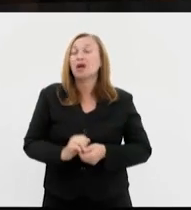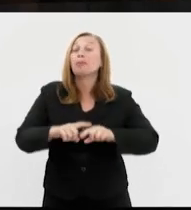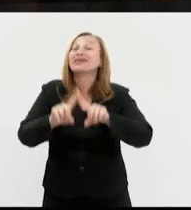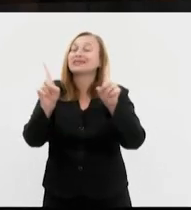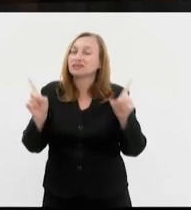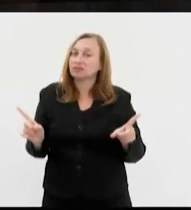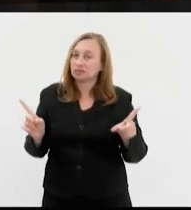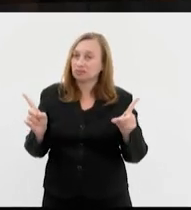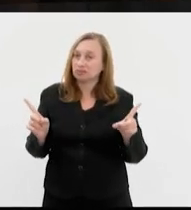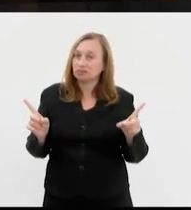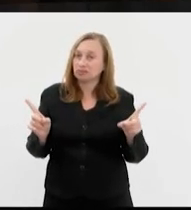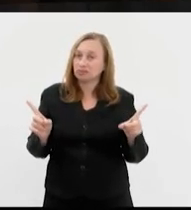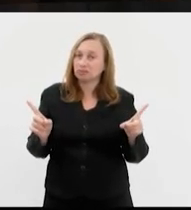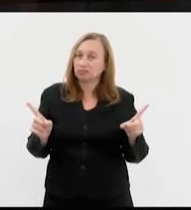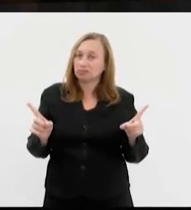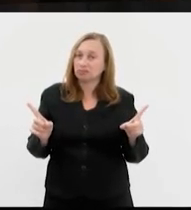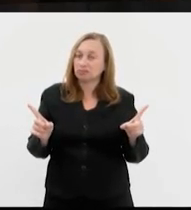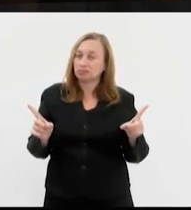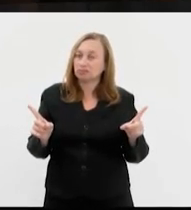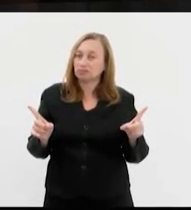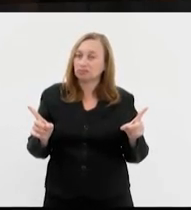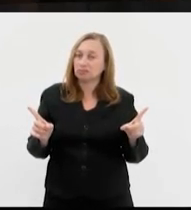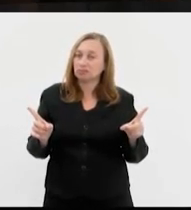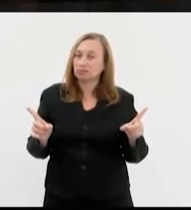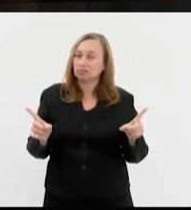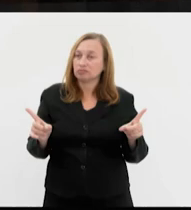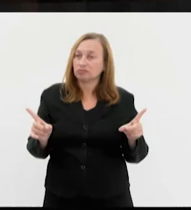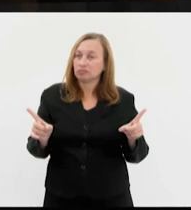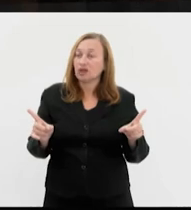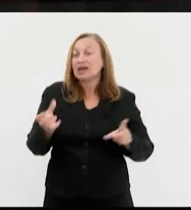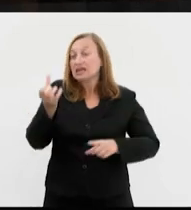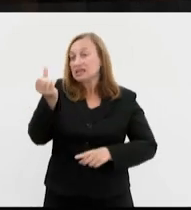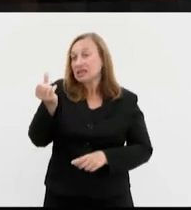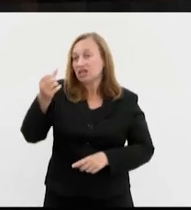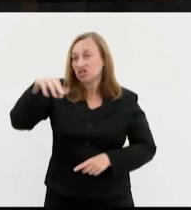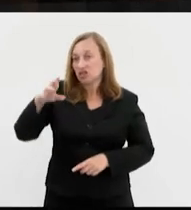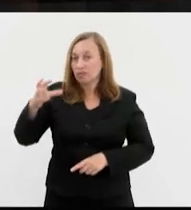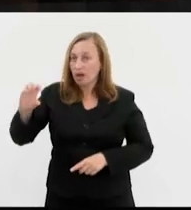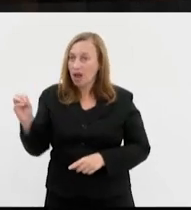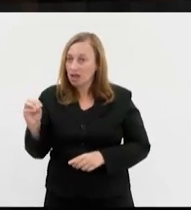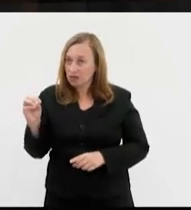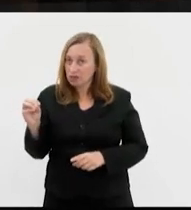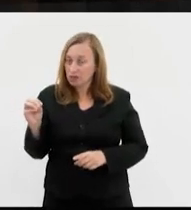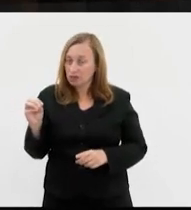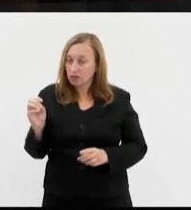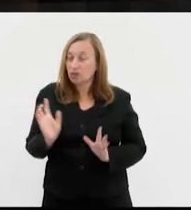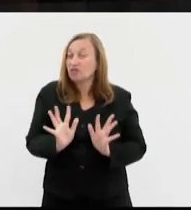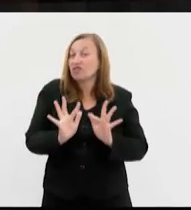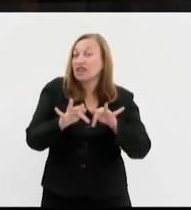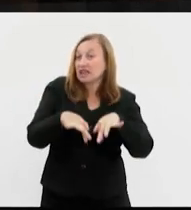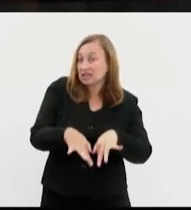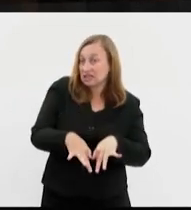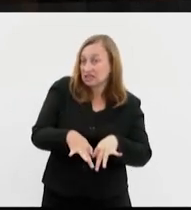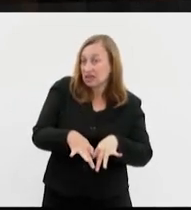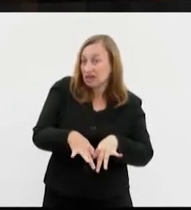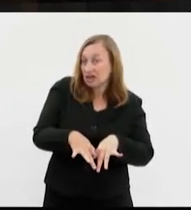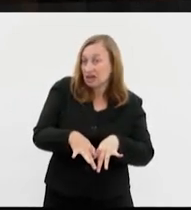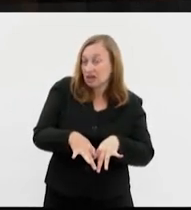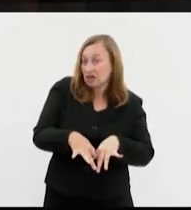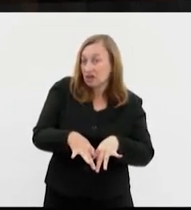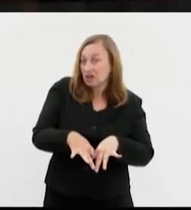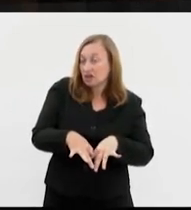Mas, a partir de 6 de março, quando eles se extinguirem, os benefícios que